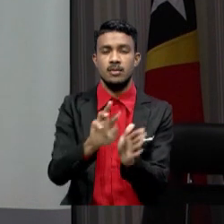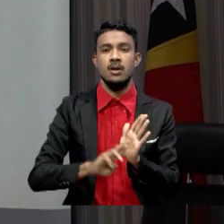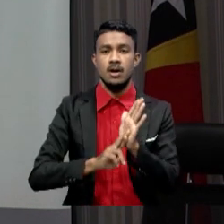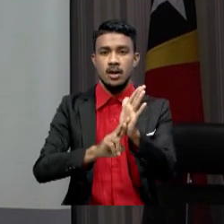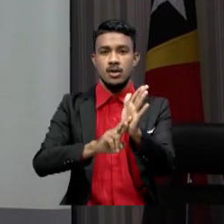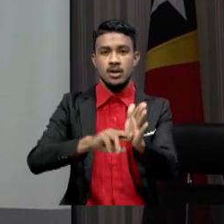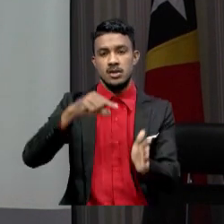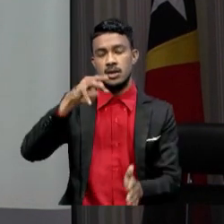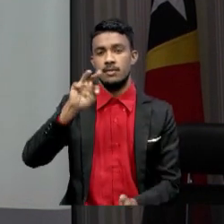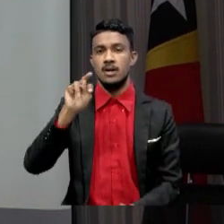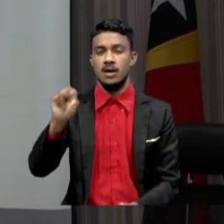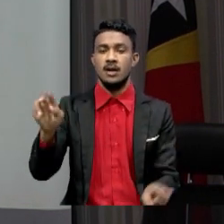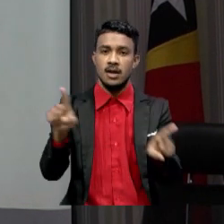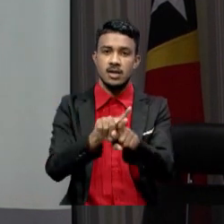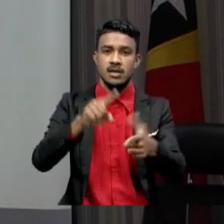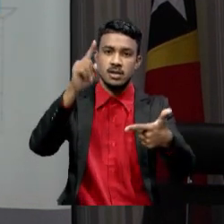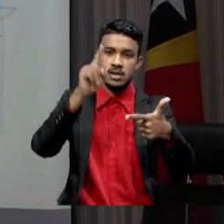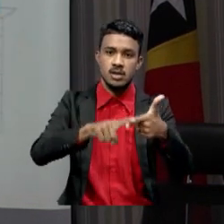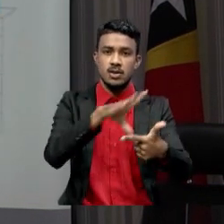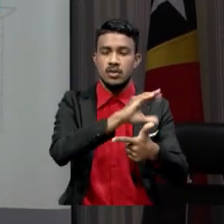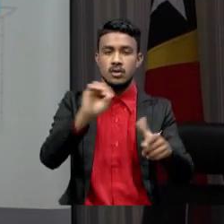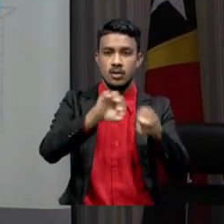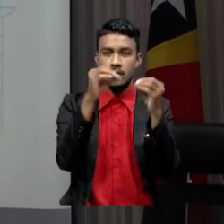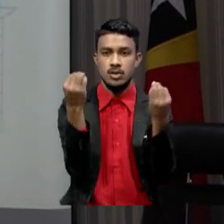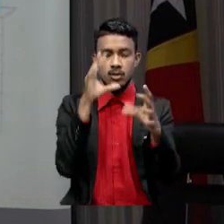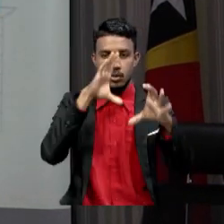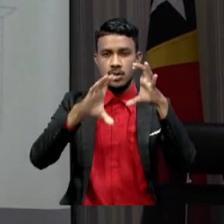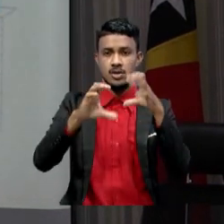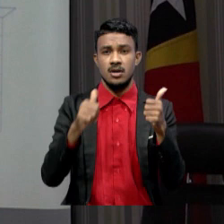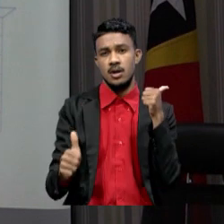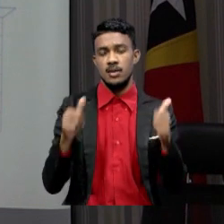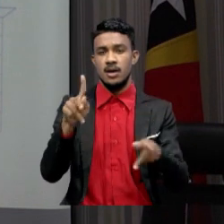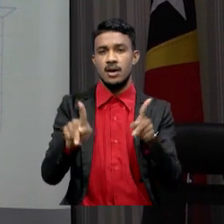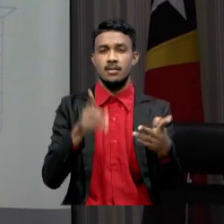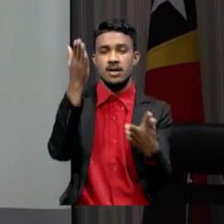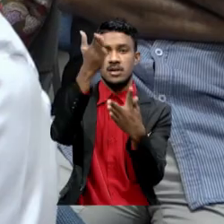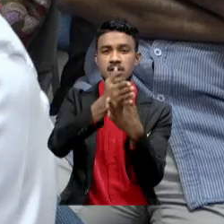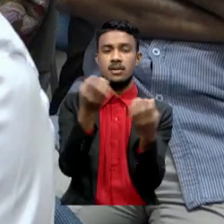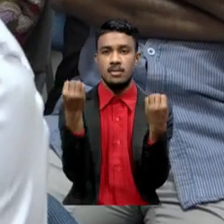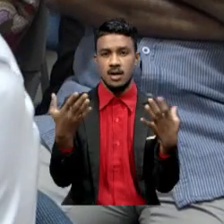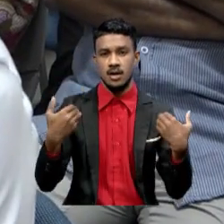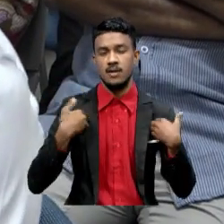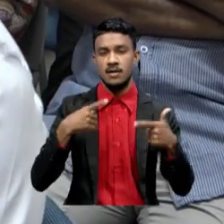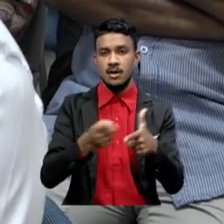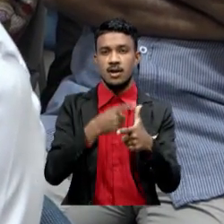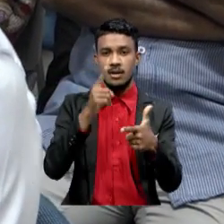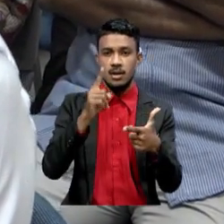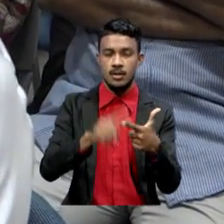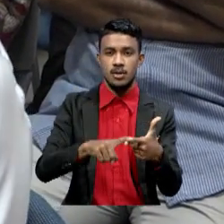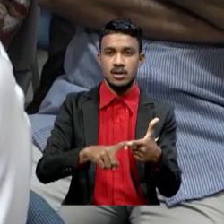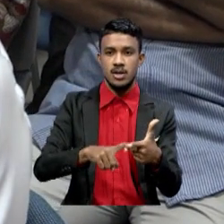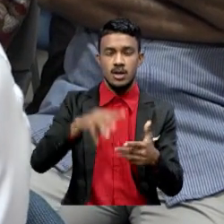TV, sainudara segundo organ komunikasaun sosial, nebe ema acesa barak liu, depois de media